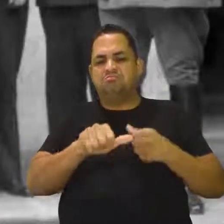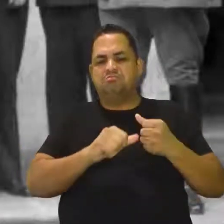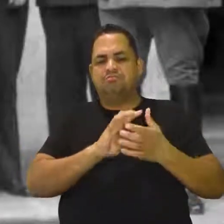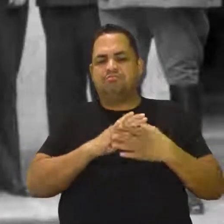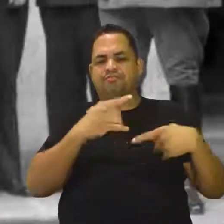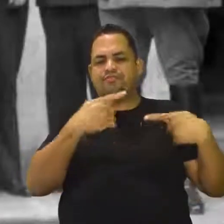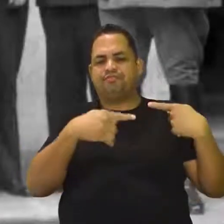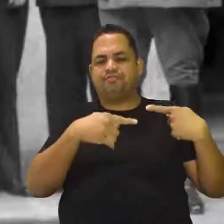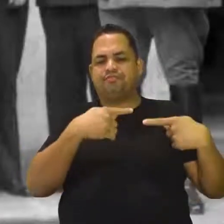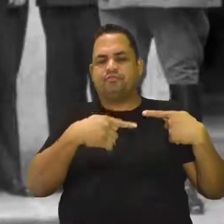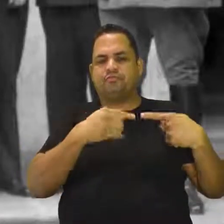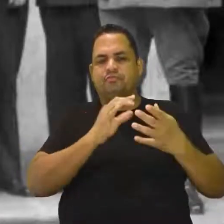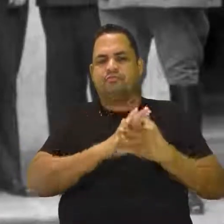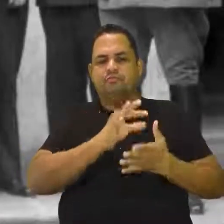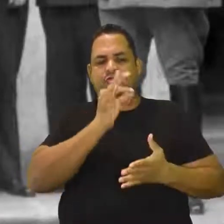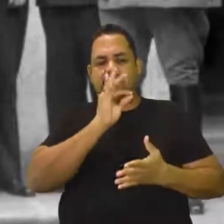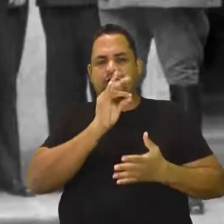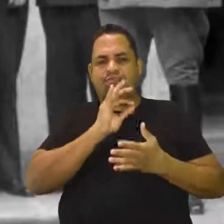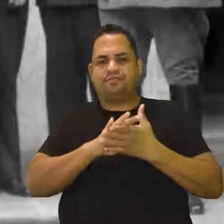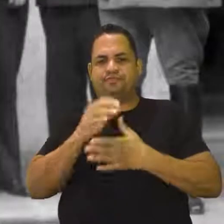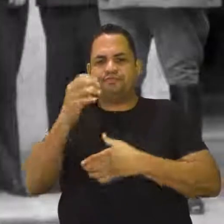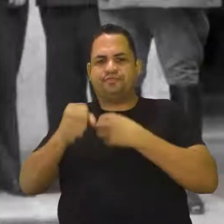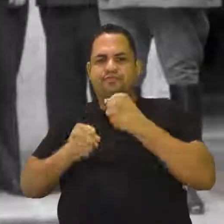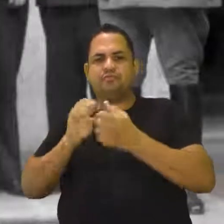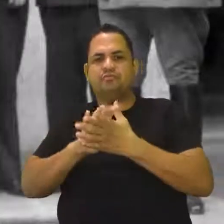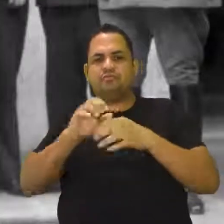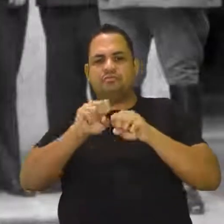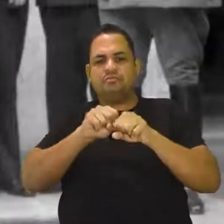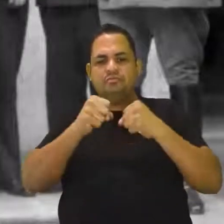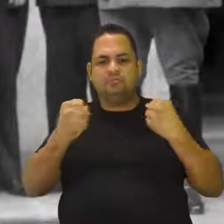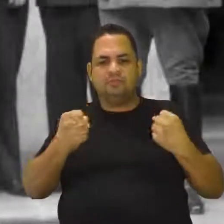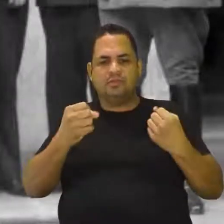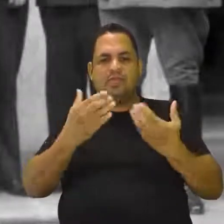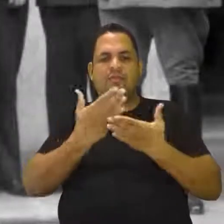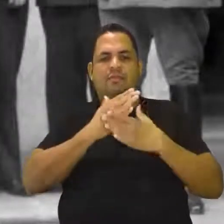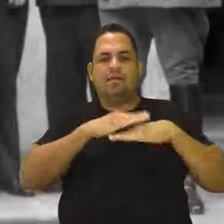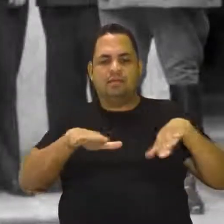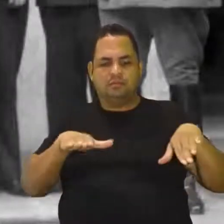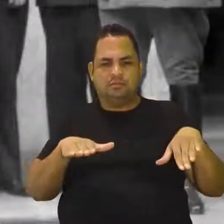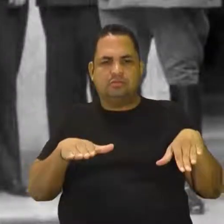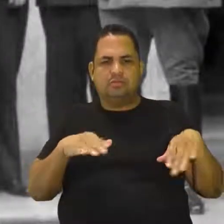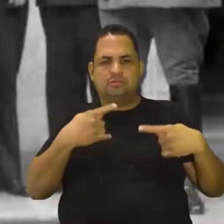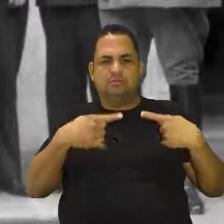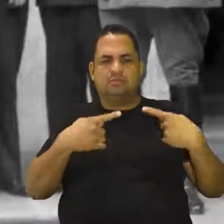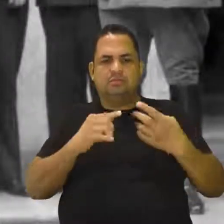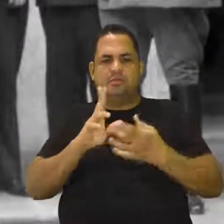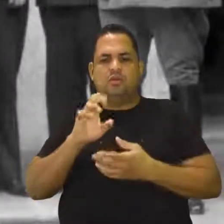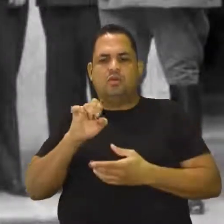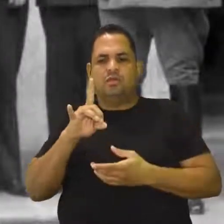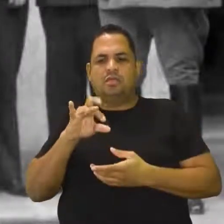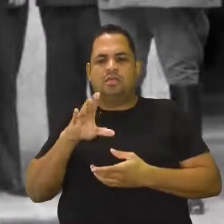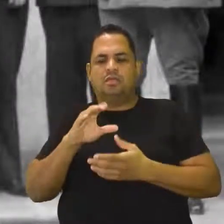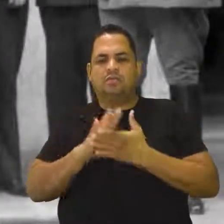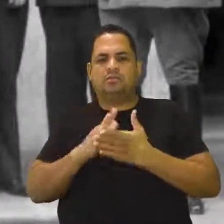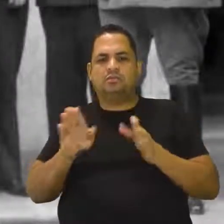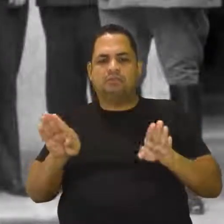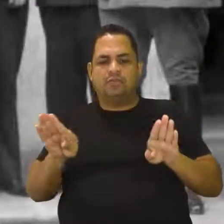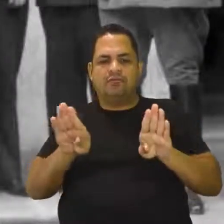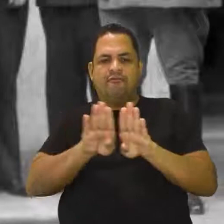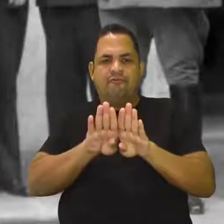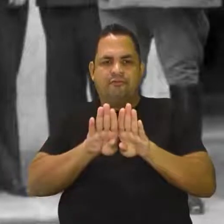leite, da política oligárquica. Ele vai tentar quebrar essa política oligárquica. Tanto é que ele fecha a